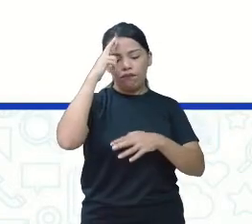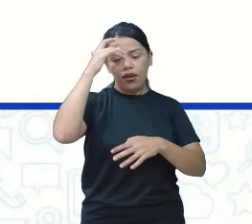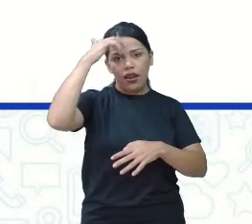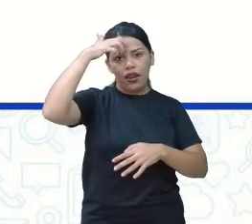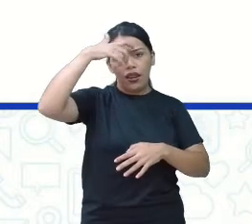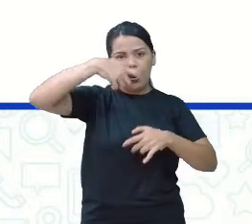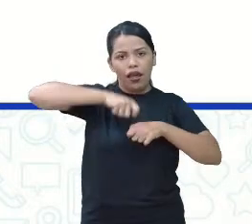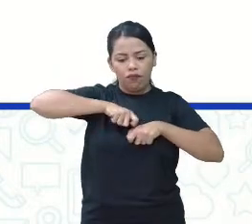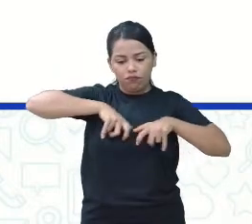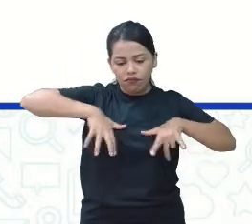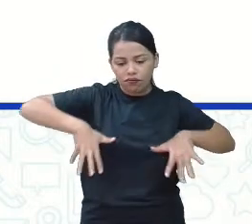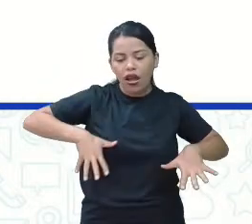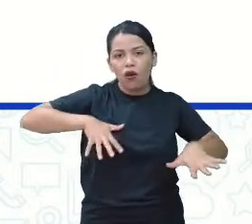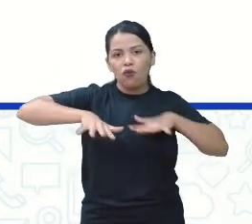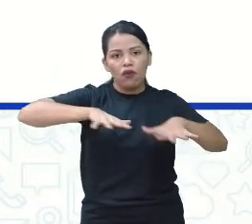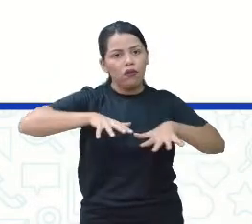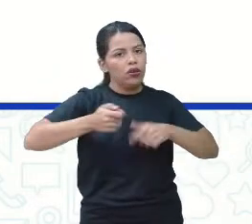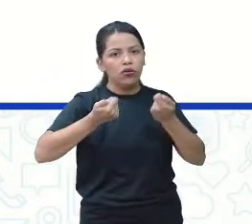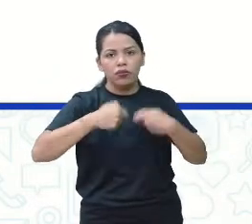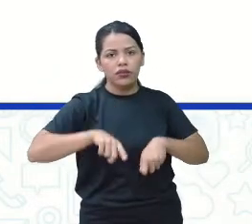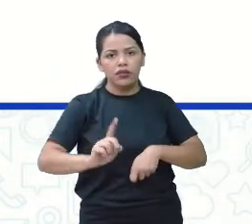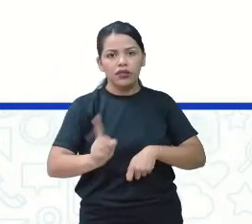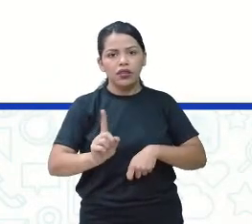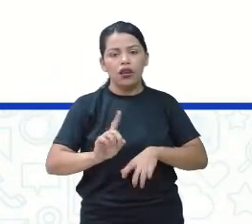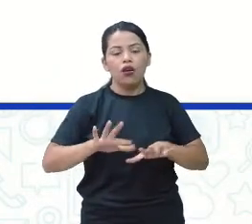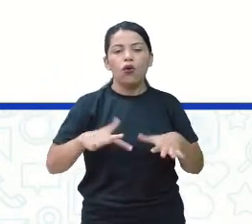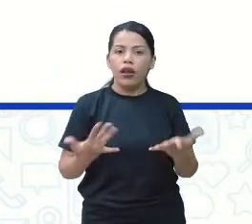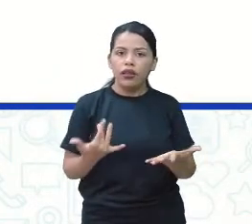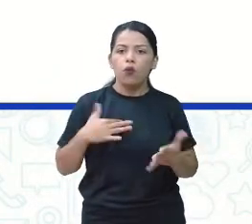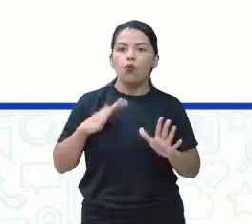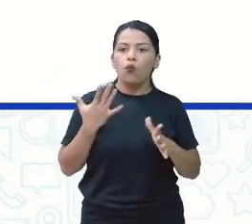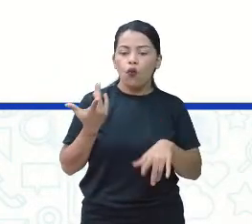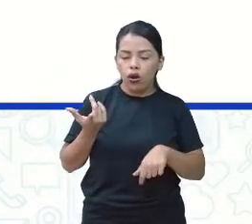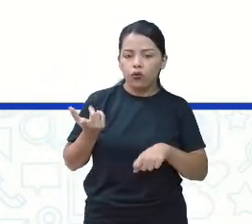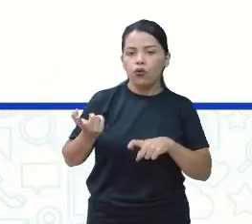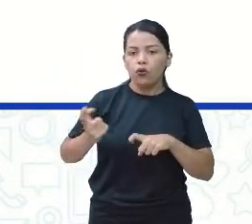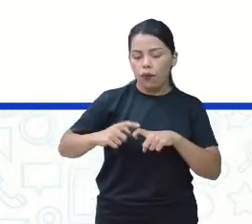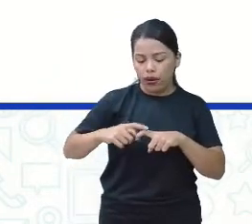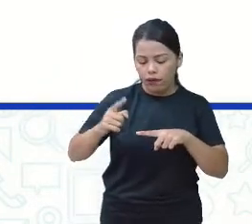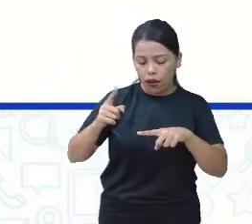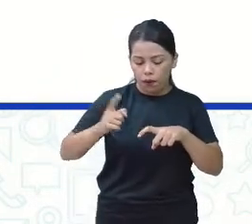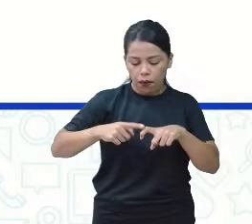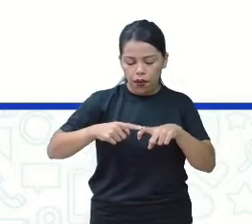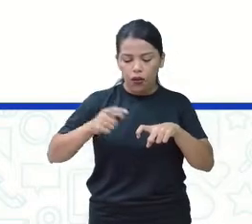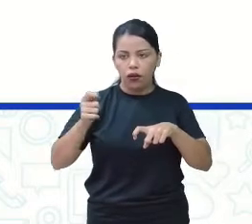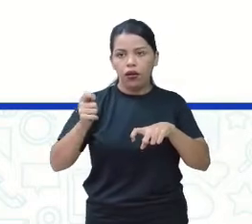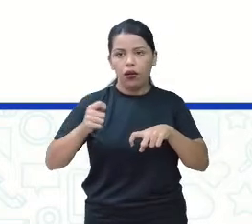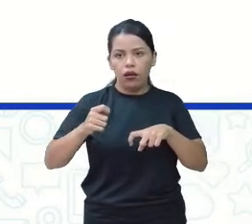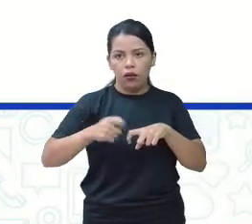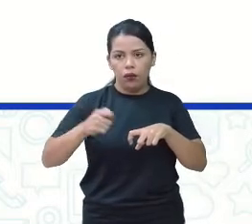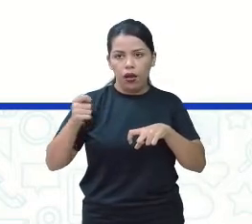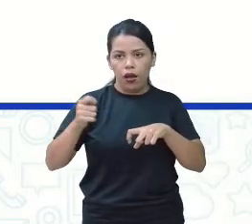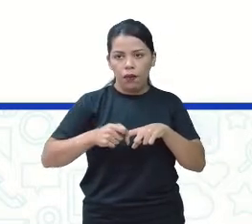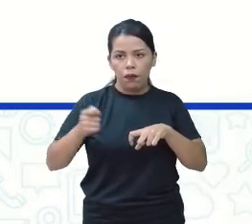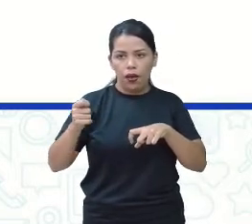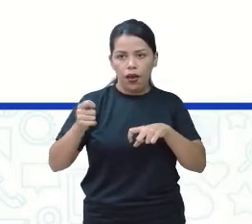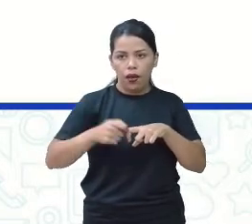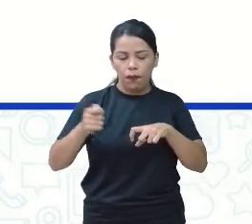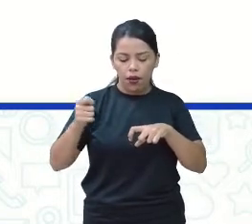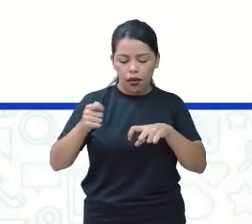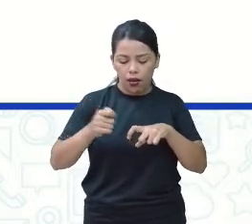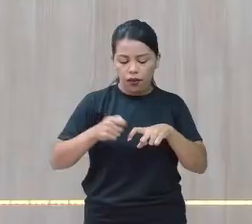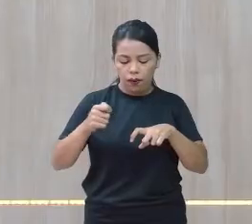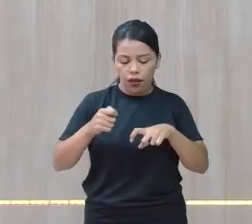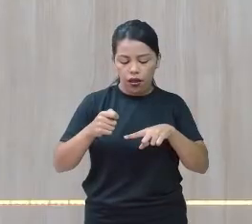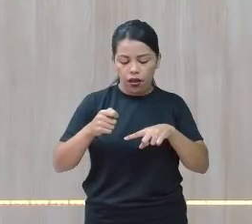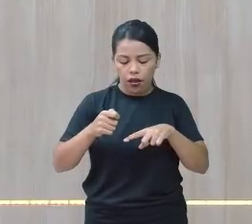criada. Então, o que é que acontece aí? À medida que esse médico está dando essas pancadinhas, né, aí no joelho,